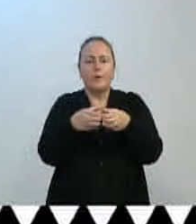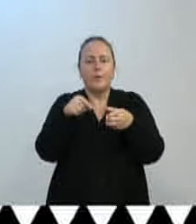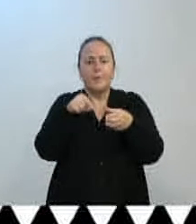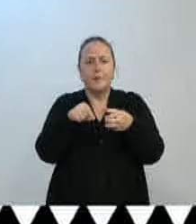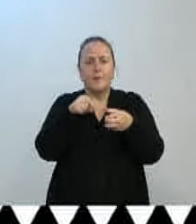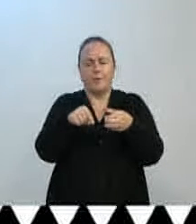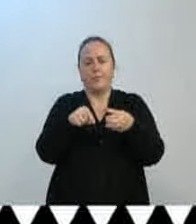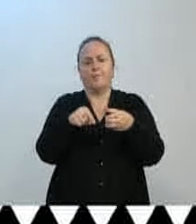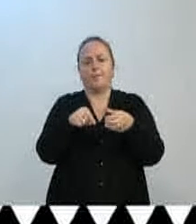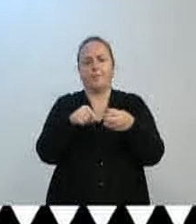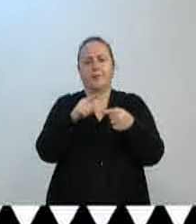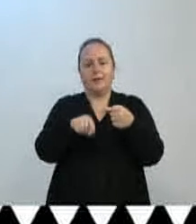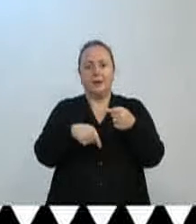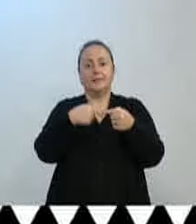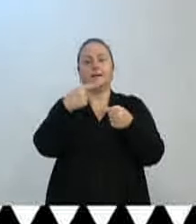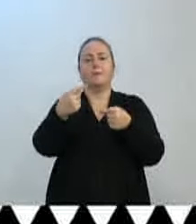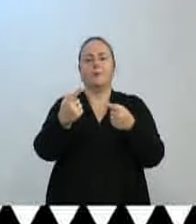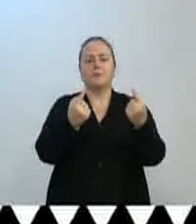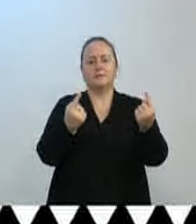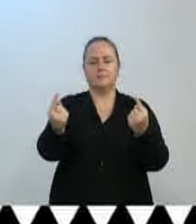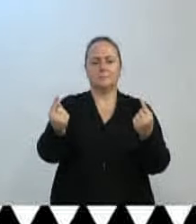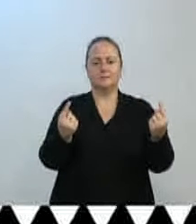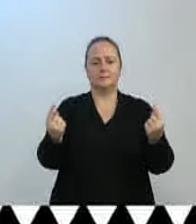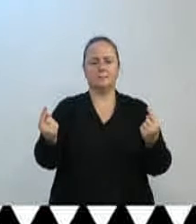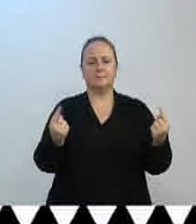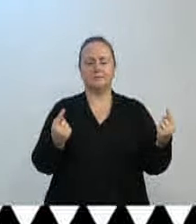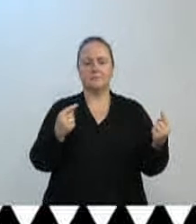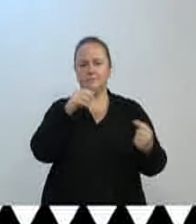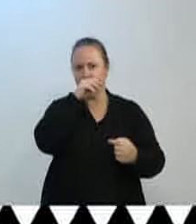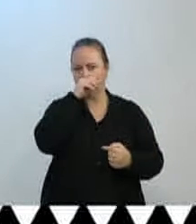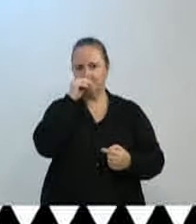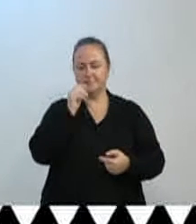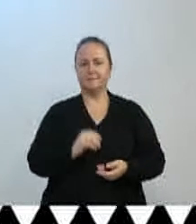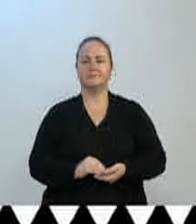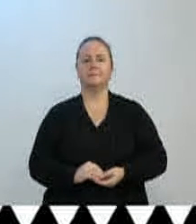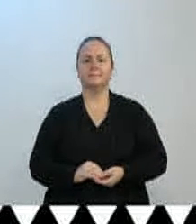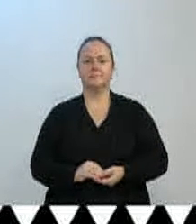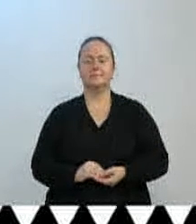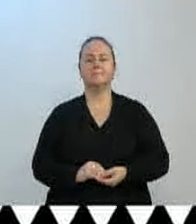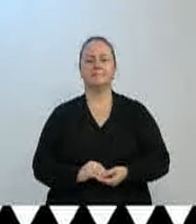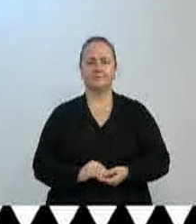coletivo para o individual. Tá? Esse é